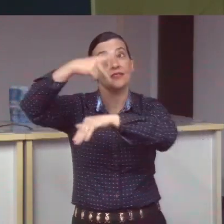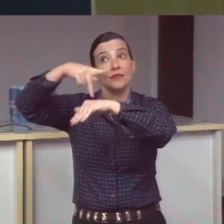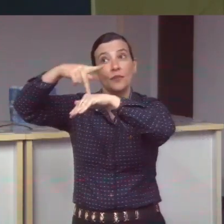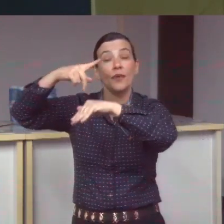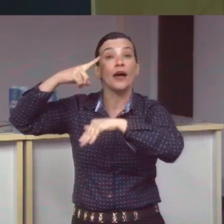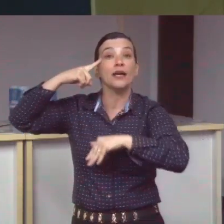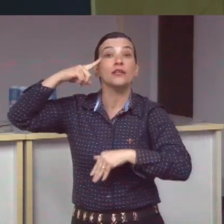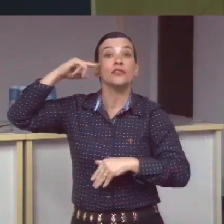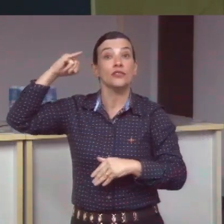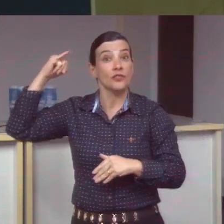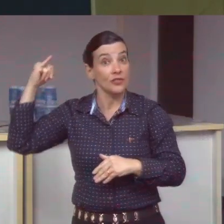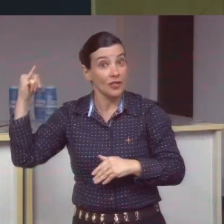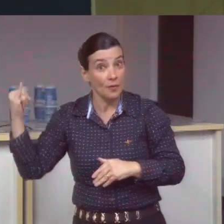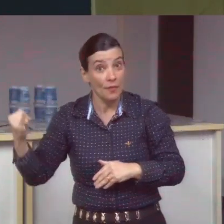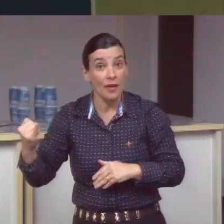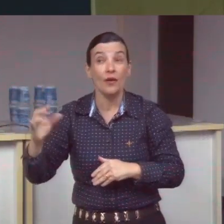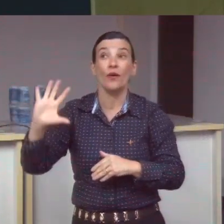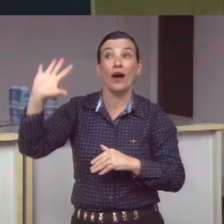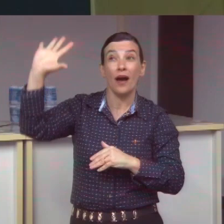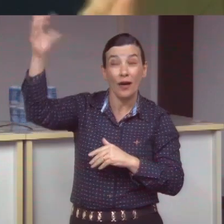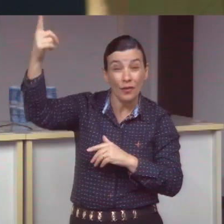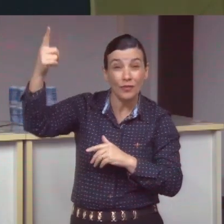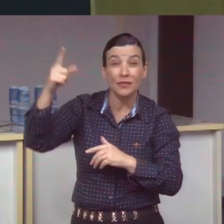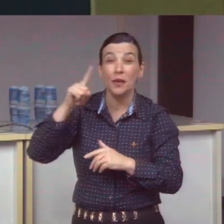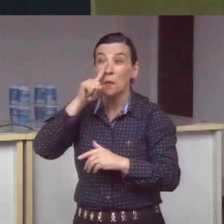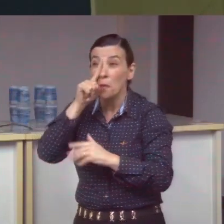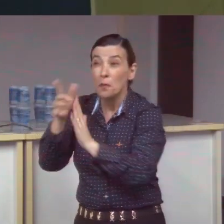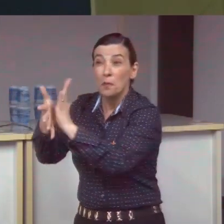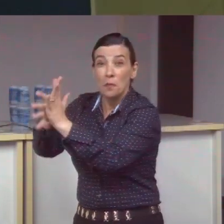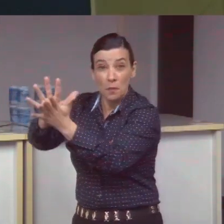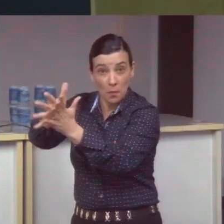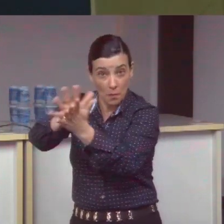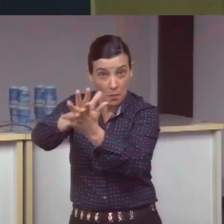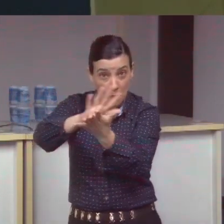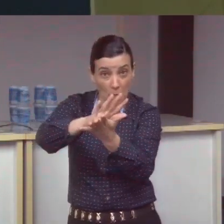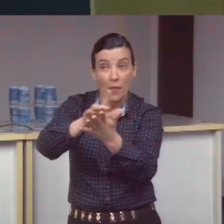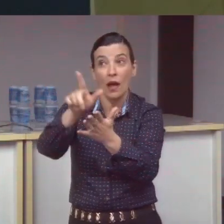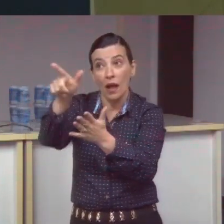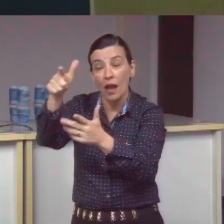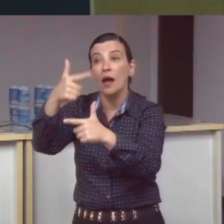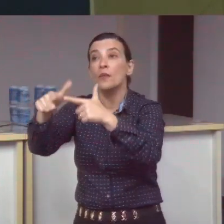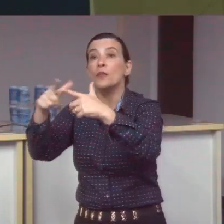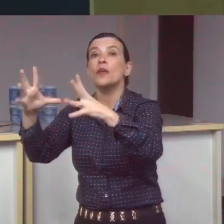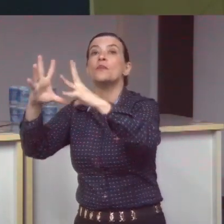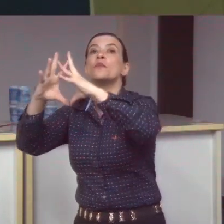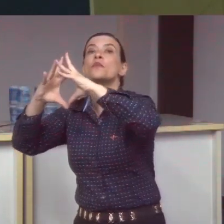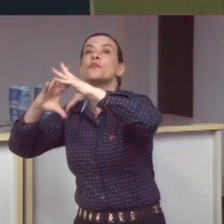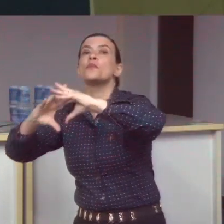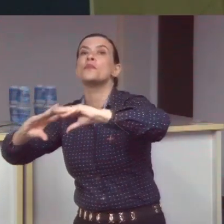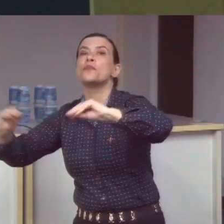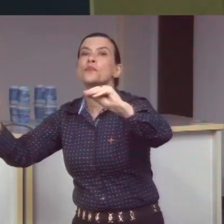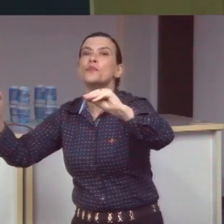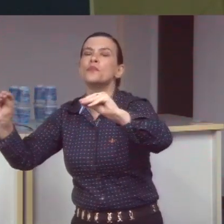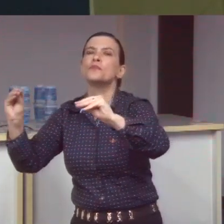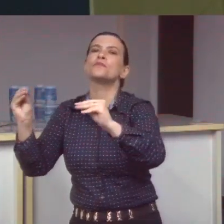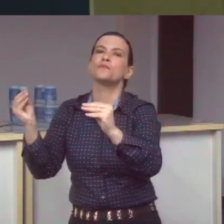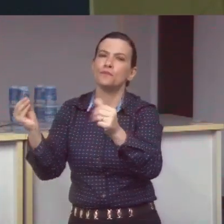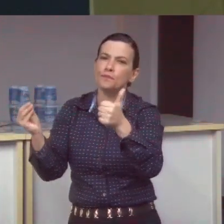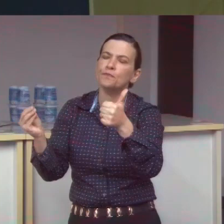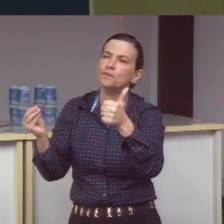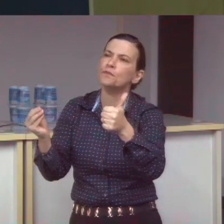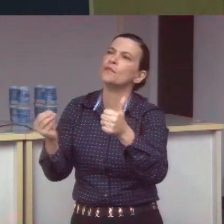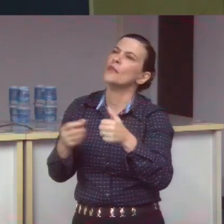elaborar, trazer para uma realidade nossa e falar, tá bom, o que o Marco de Sendai, sem dúvida, os caras ficaram